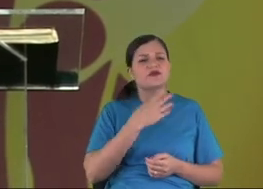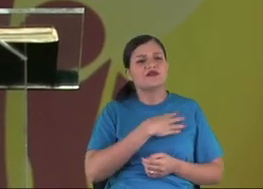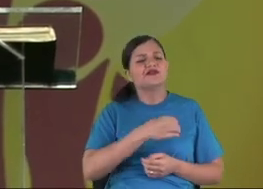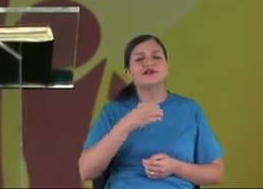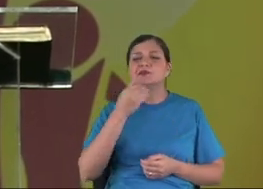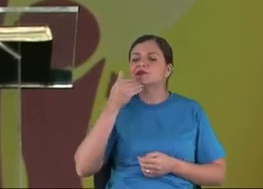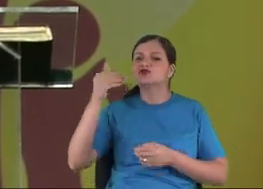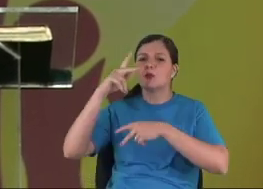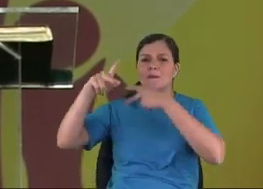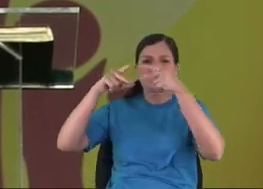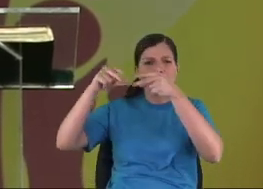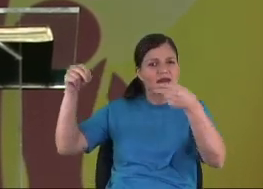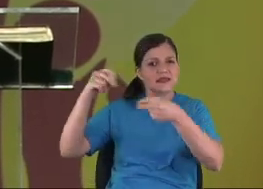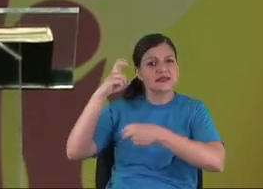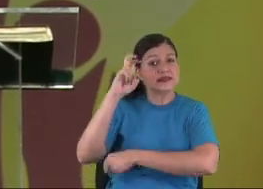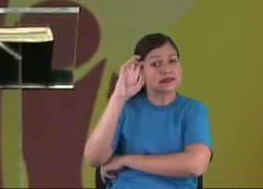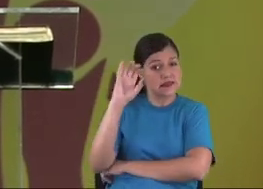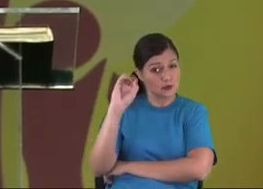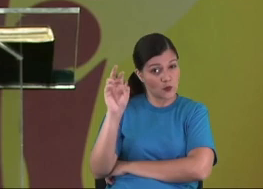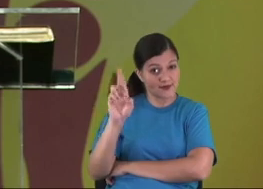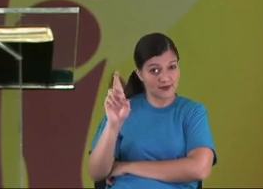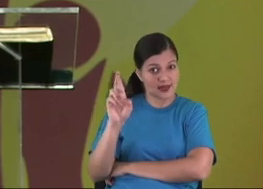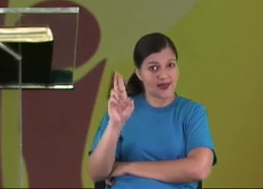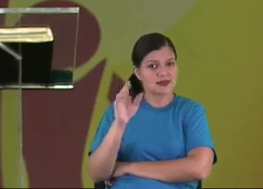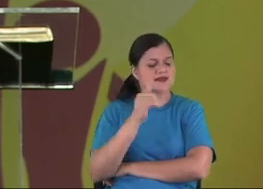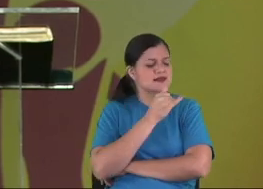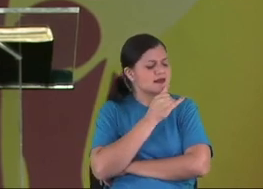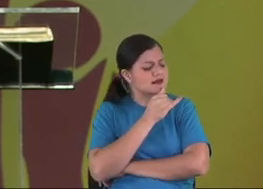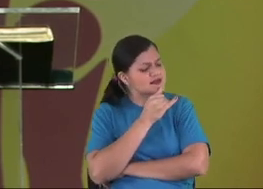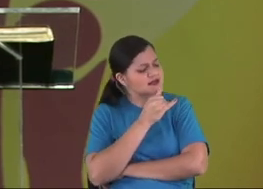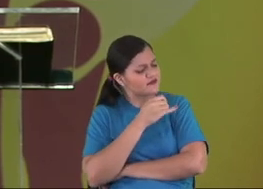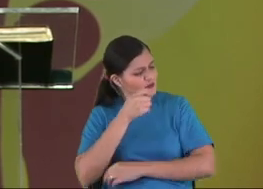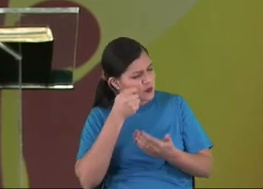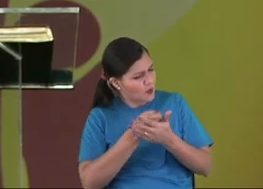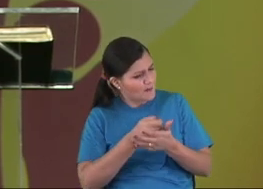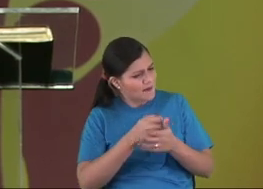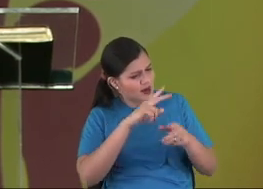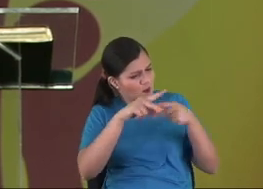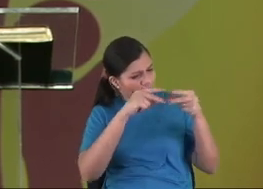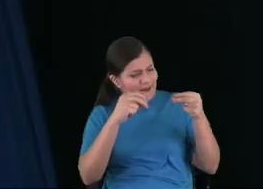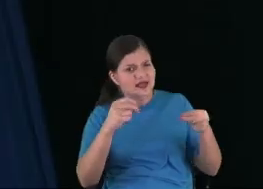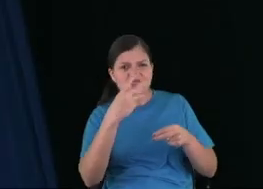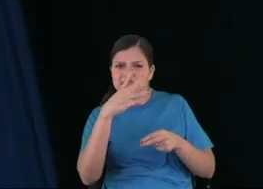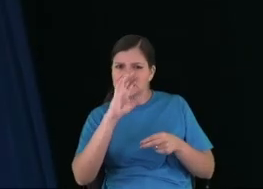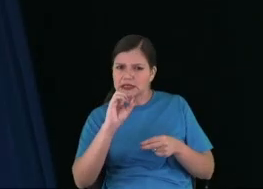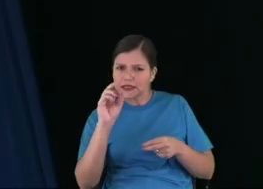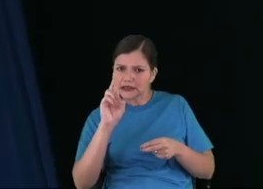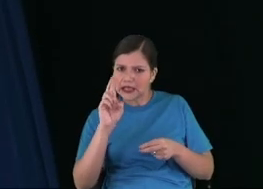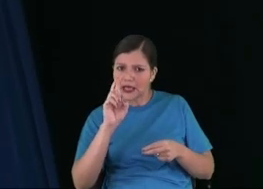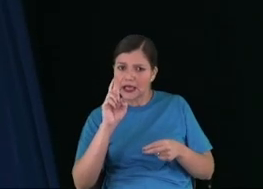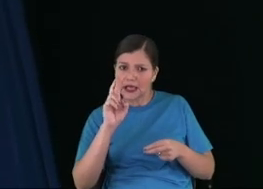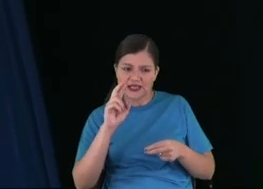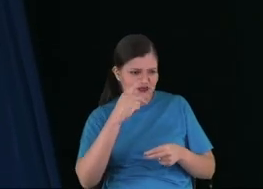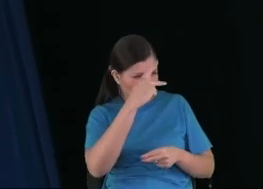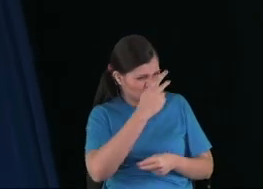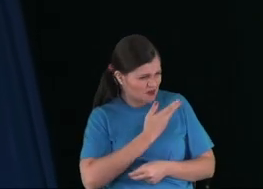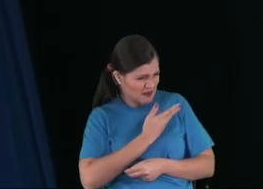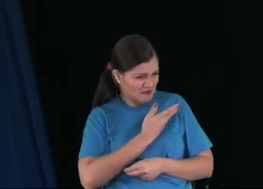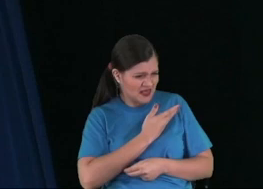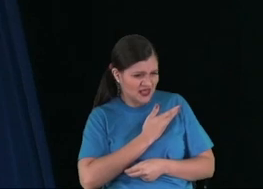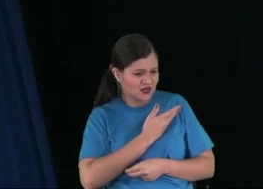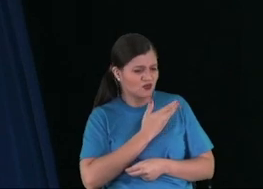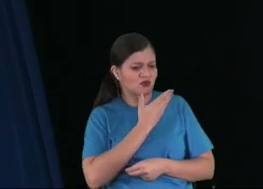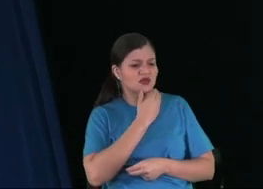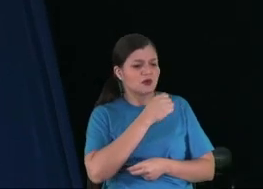seguinte, vamos comprar um presente de 30. E aquele teu seu amiguinho que o pai ficou desempregado, não vai ter nada nesse Natal,